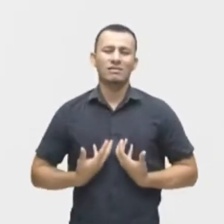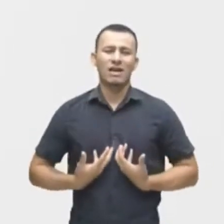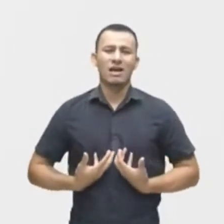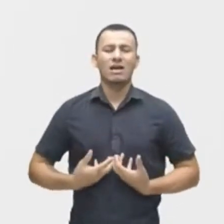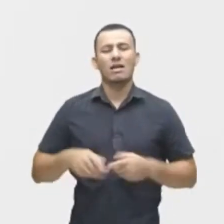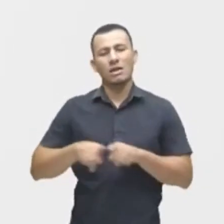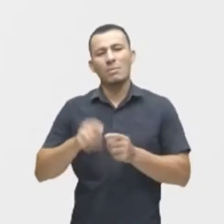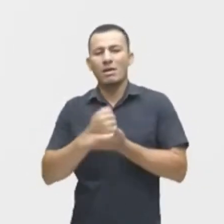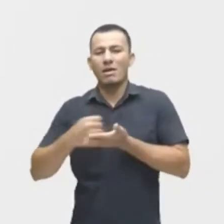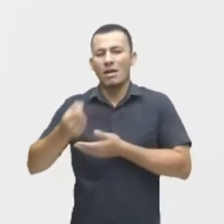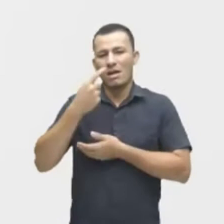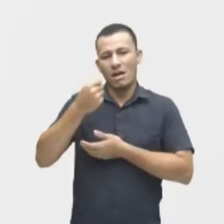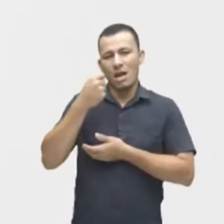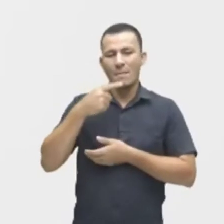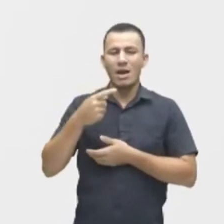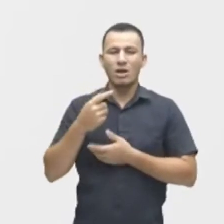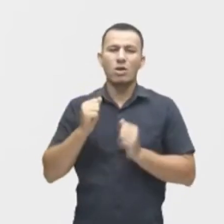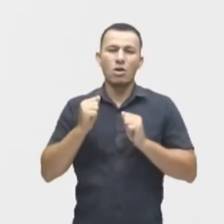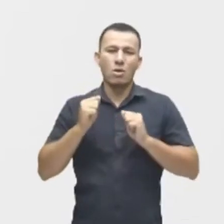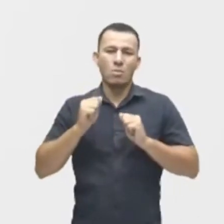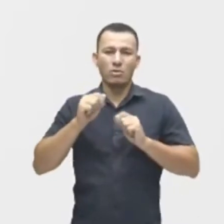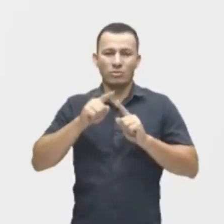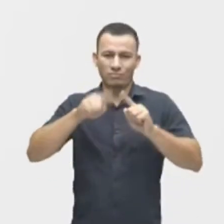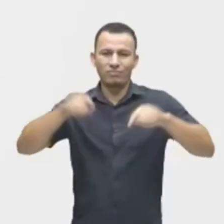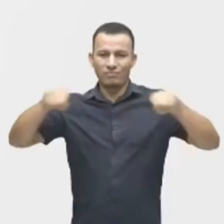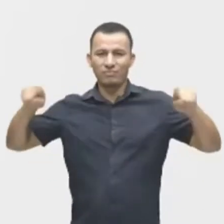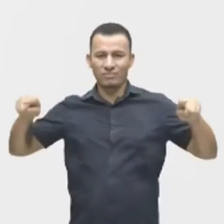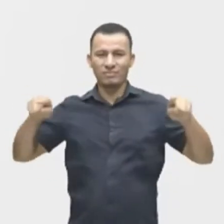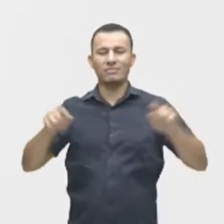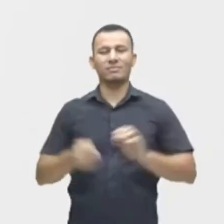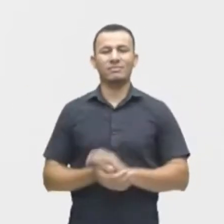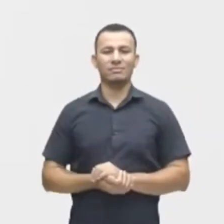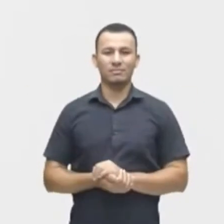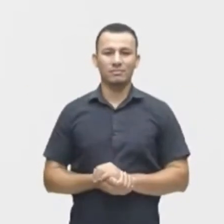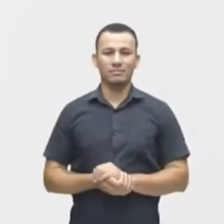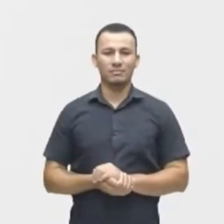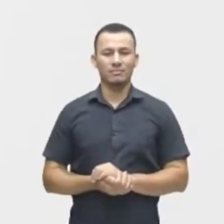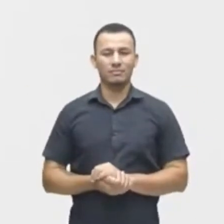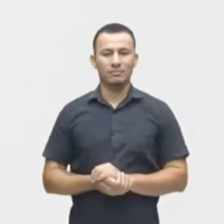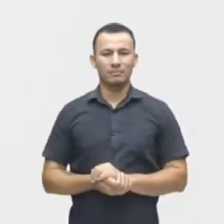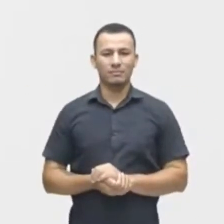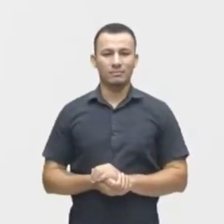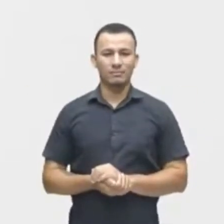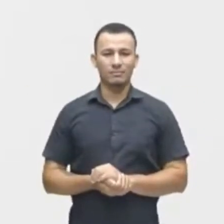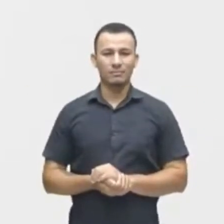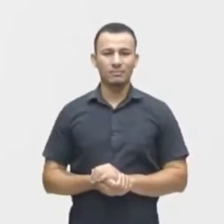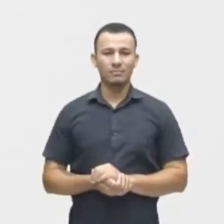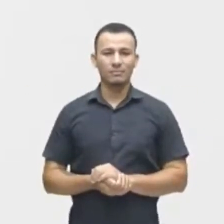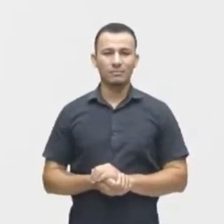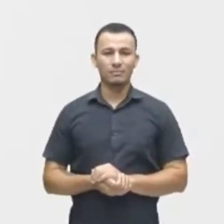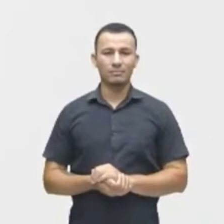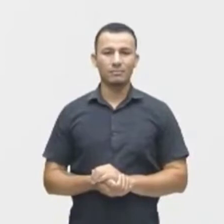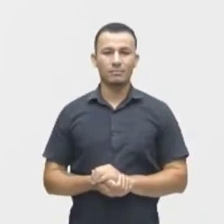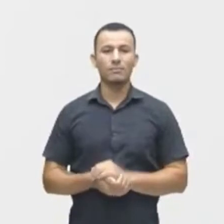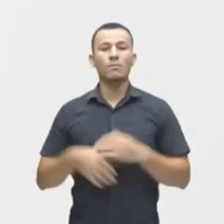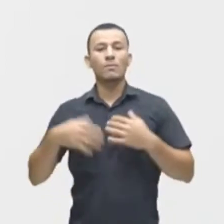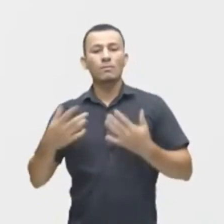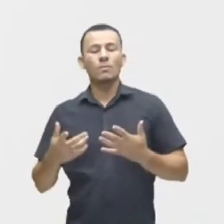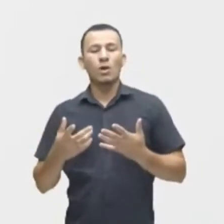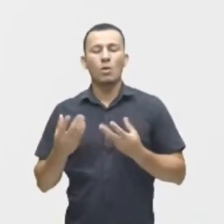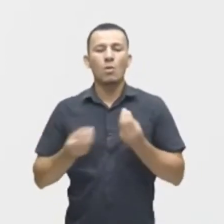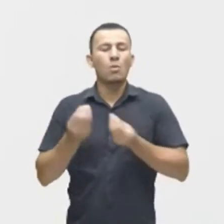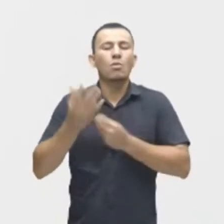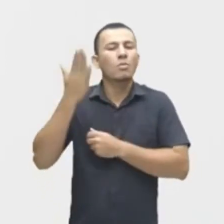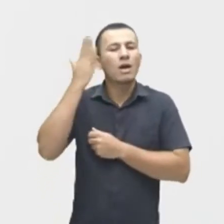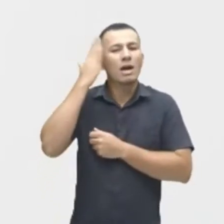medicação, essas frequências cardíacas vão ter algumas variações. Avançando mais um pouquinho, para medir, né, a